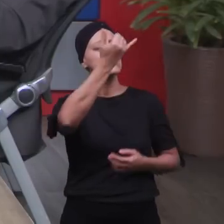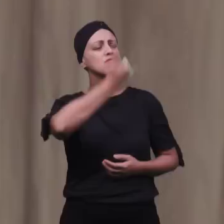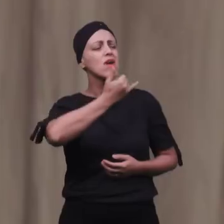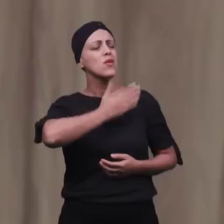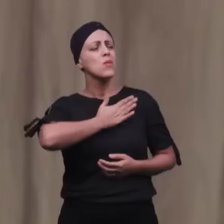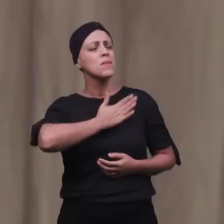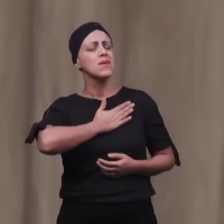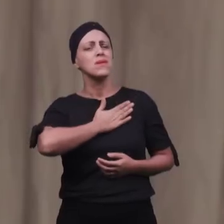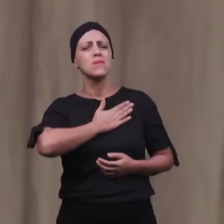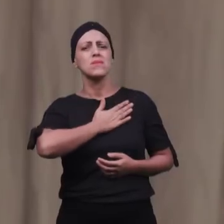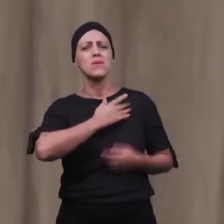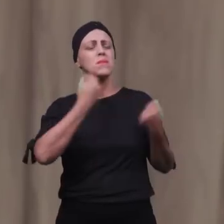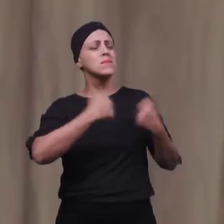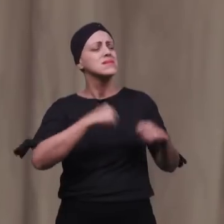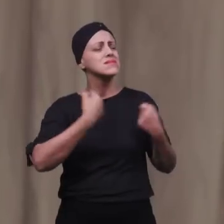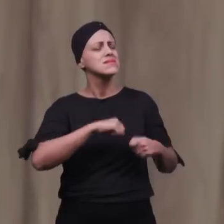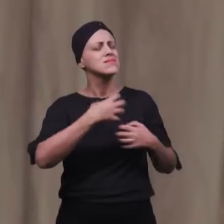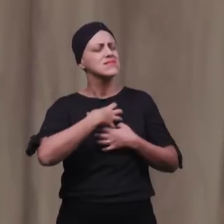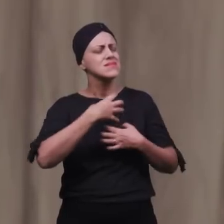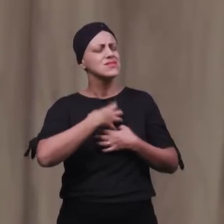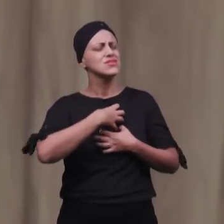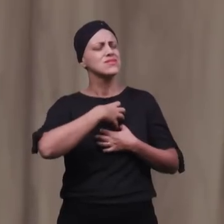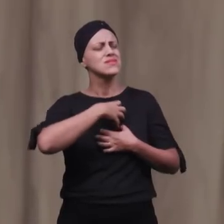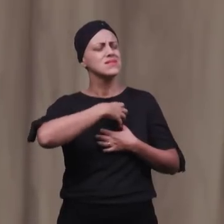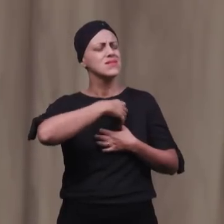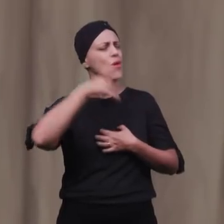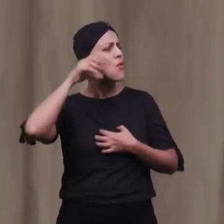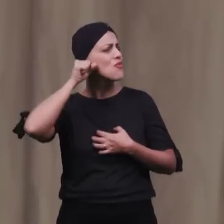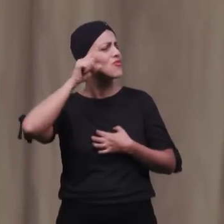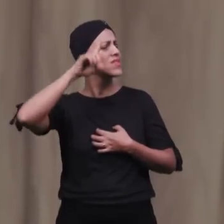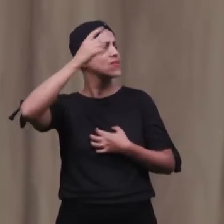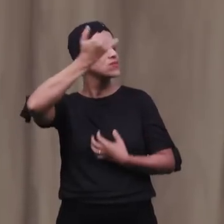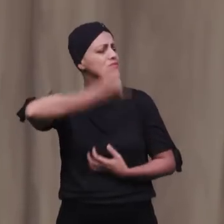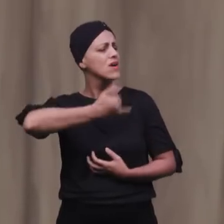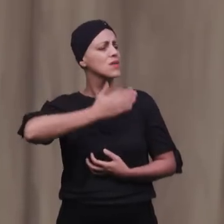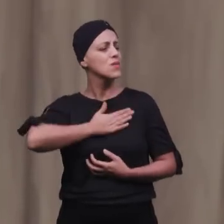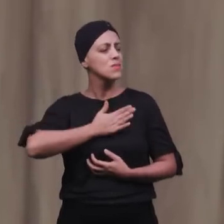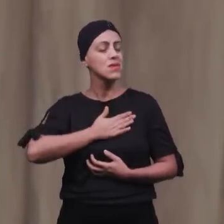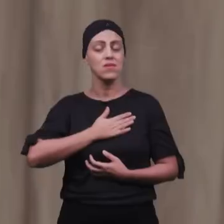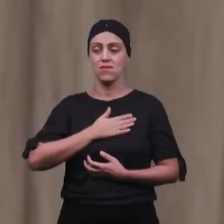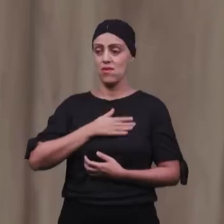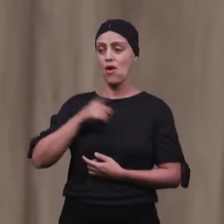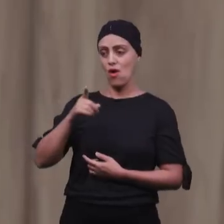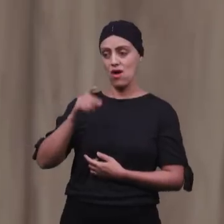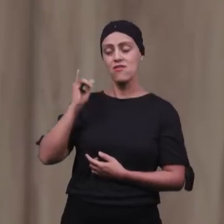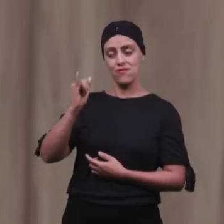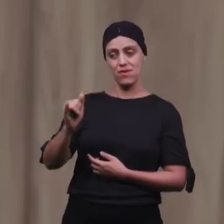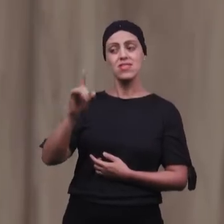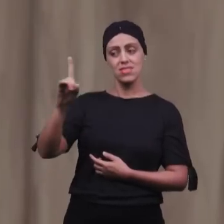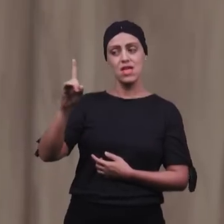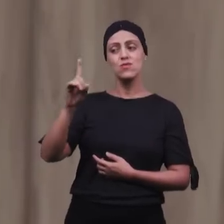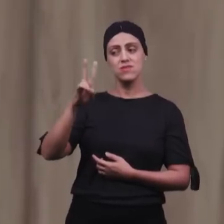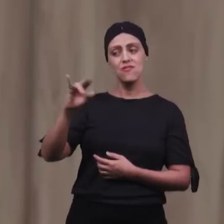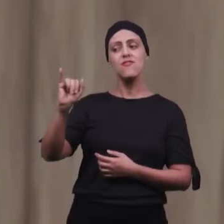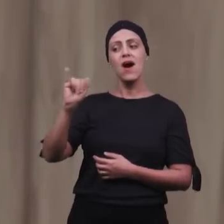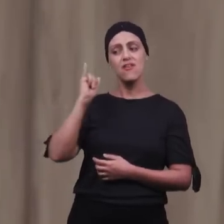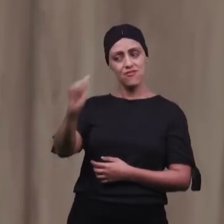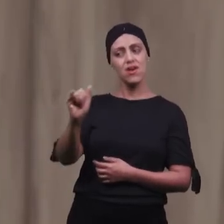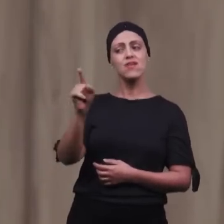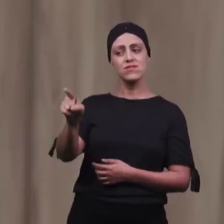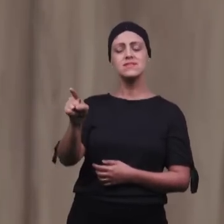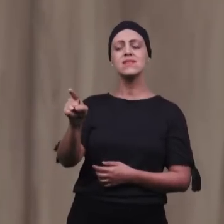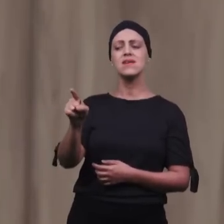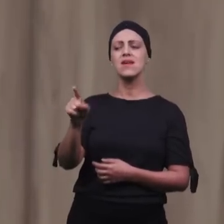uma menina de 13 anos. Ela falou assim, olha, eu te garanto que Deus vai te falar. E Deus fala de